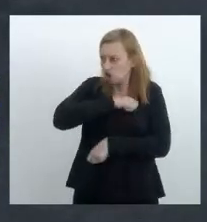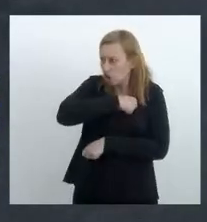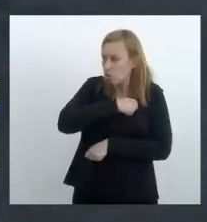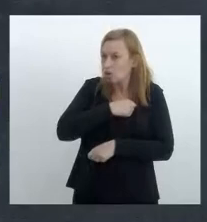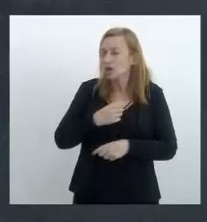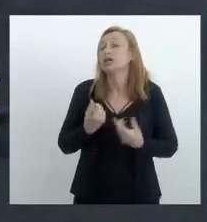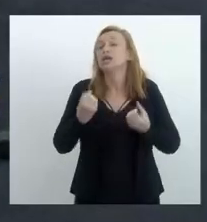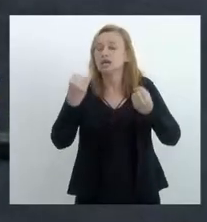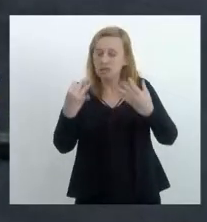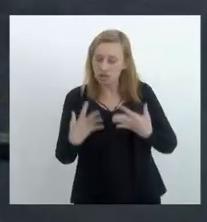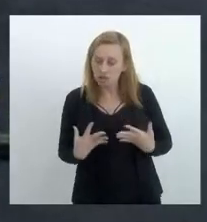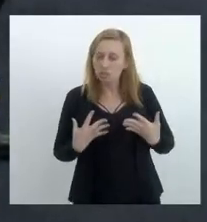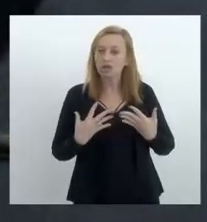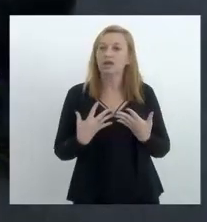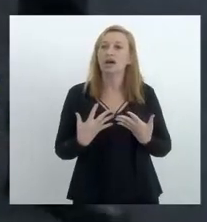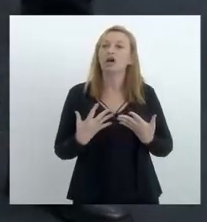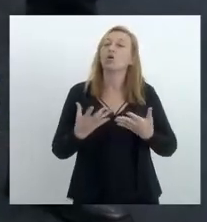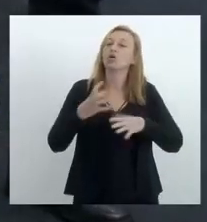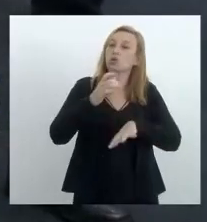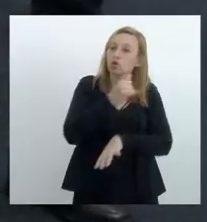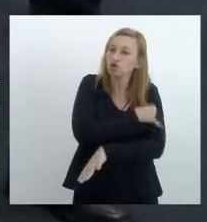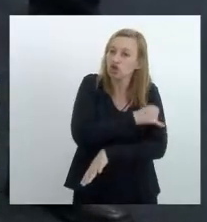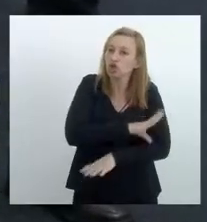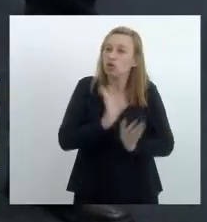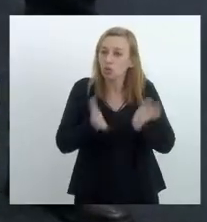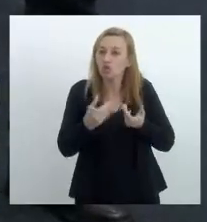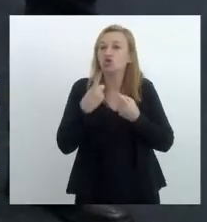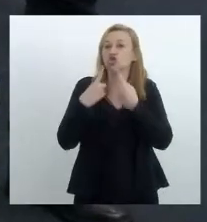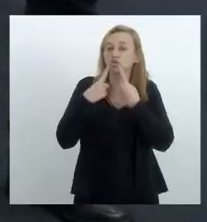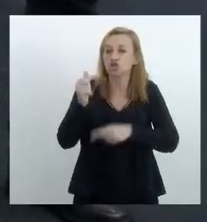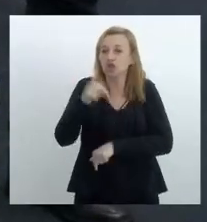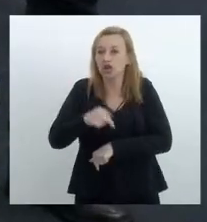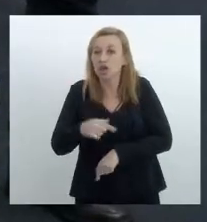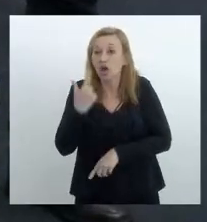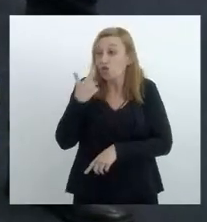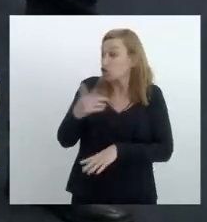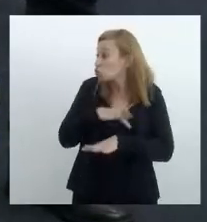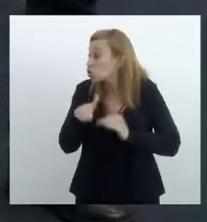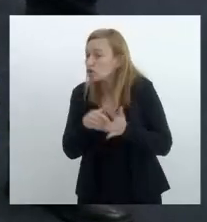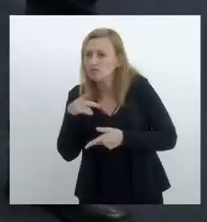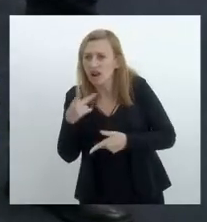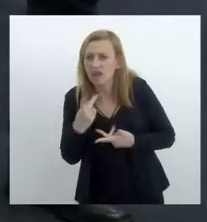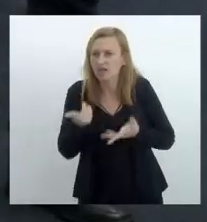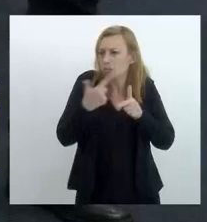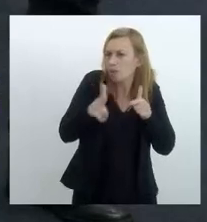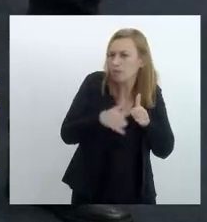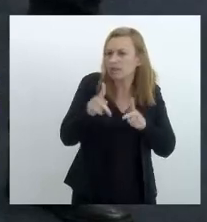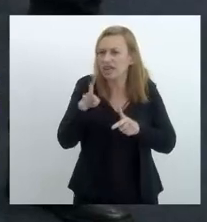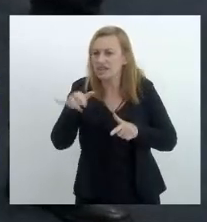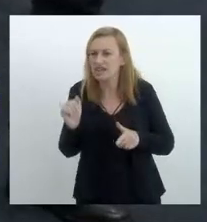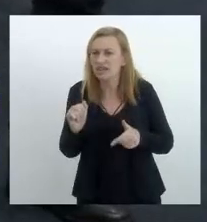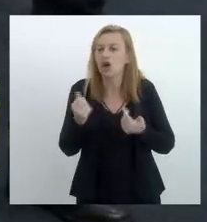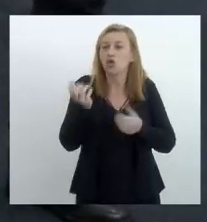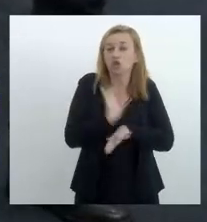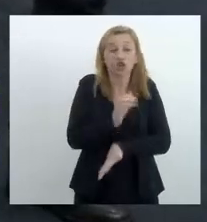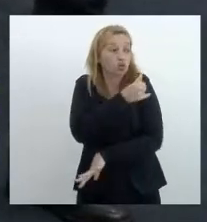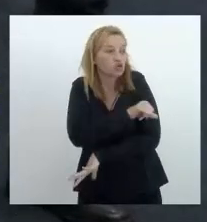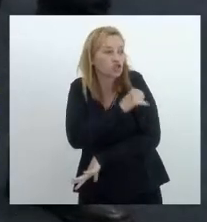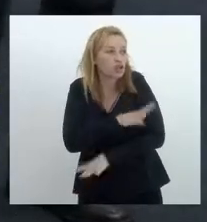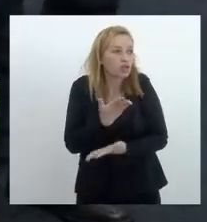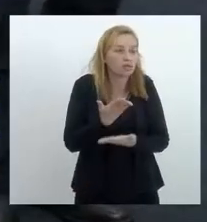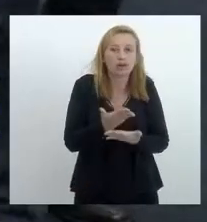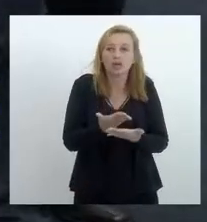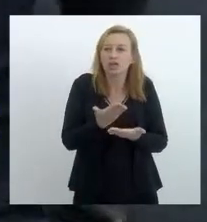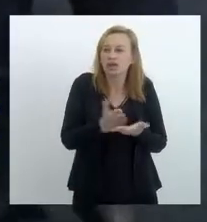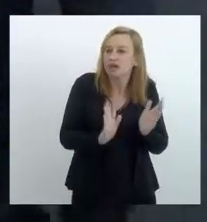E explicar que o Rio de Janeiro hoje, isso já foi muito discutido aqui, eu vejo todos falando, é um problema de receita. O estado do Rio de Janeiro quebra a partir de